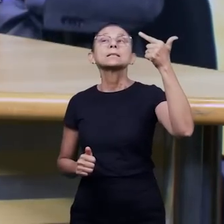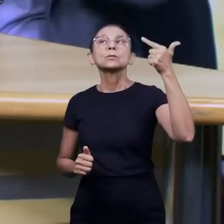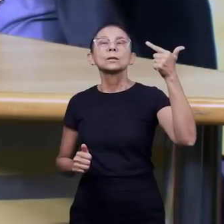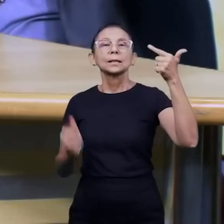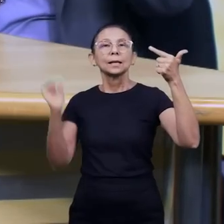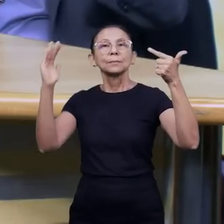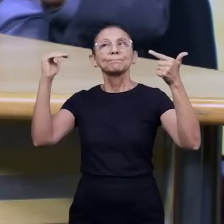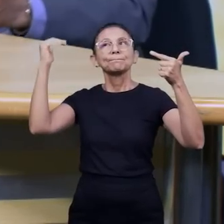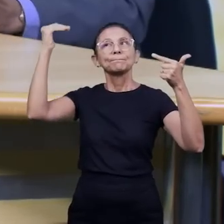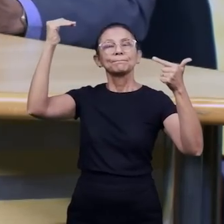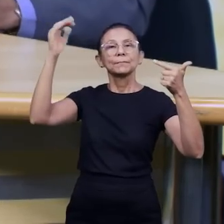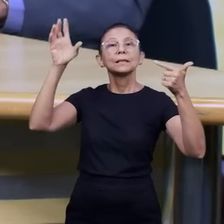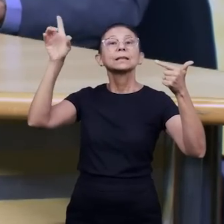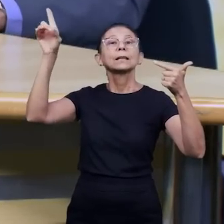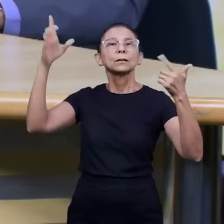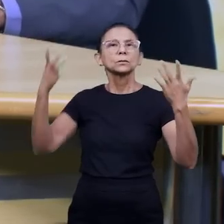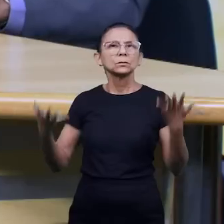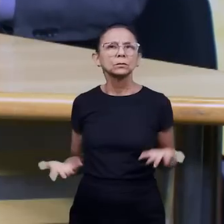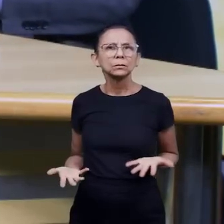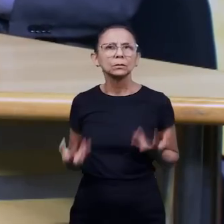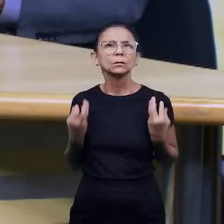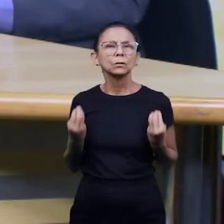A murmuração,